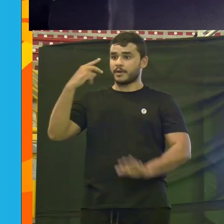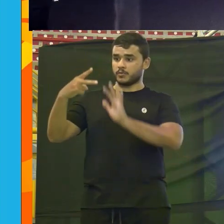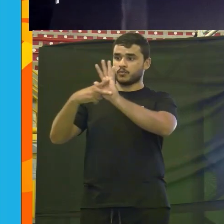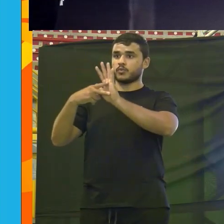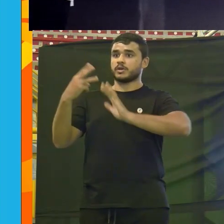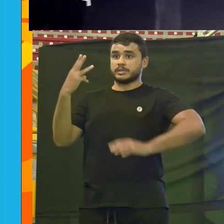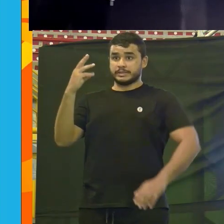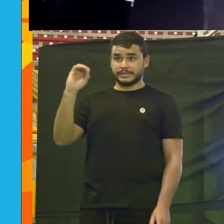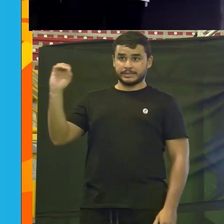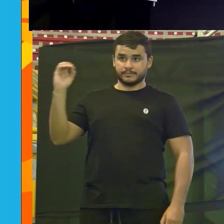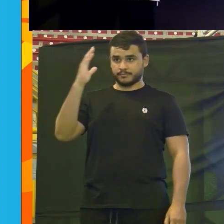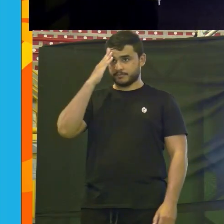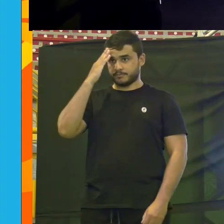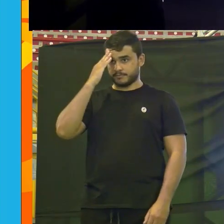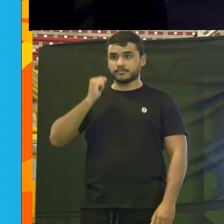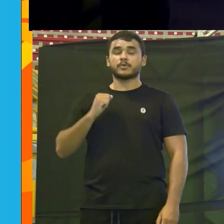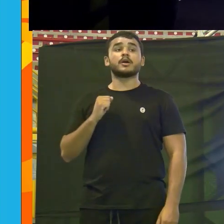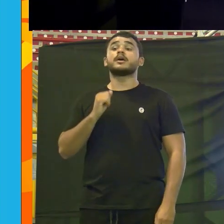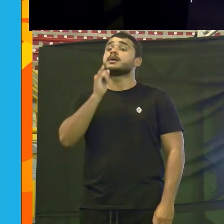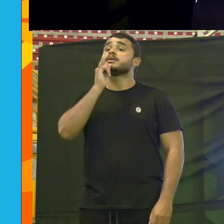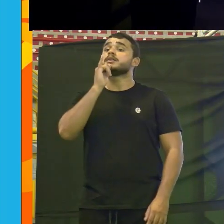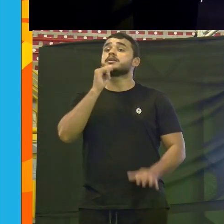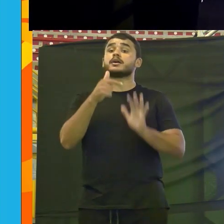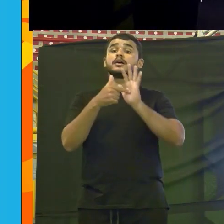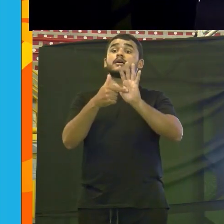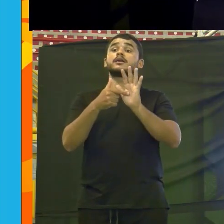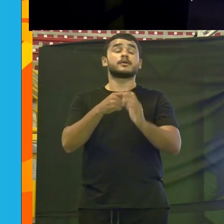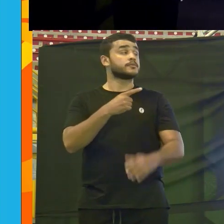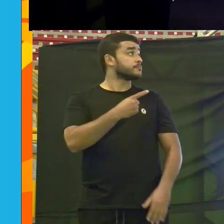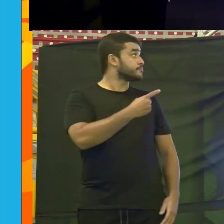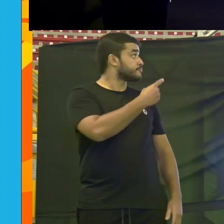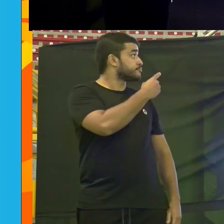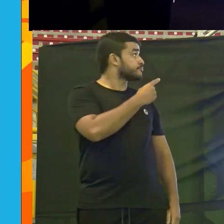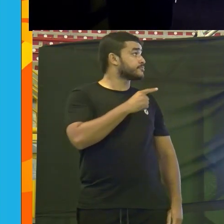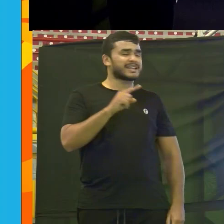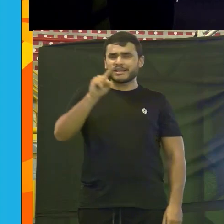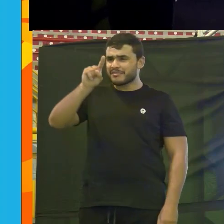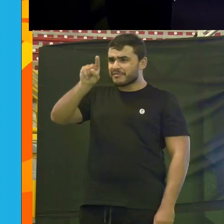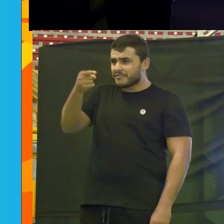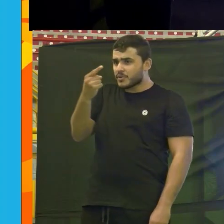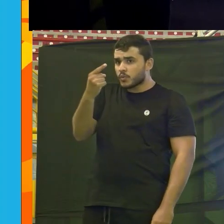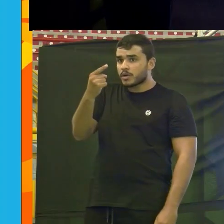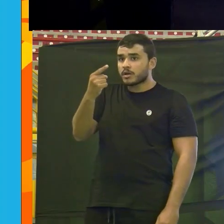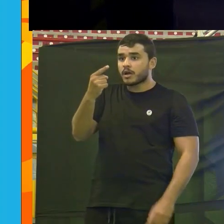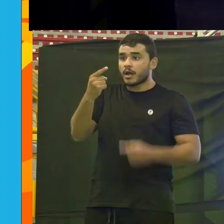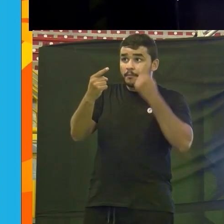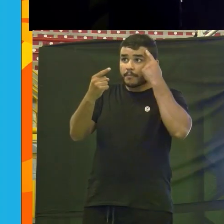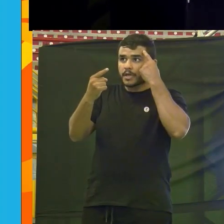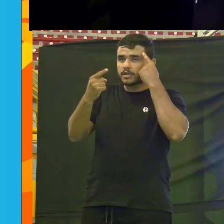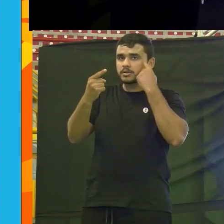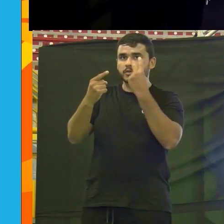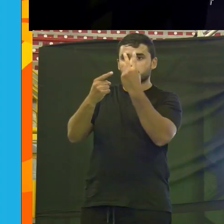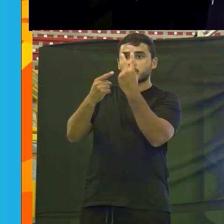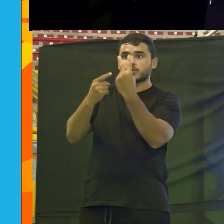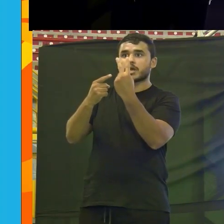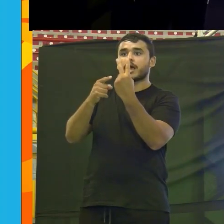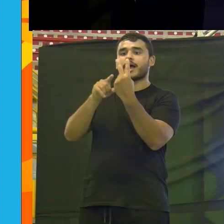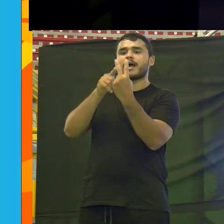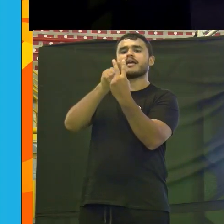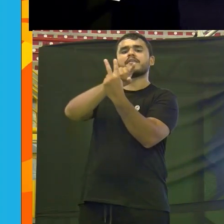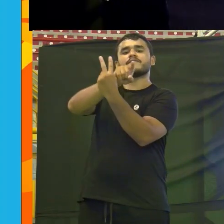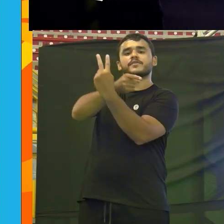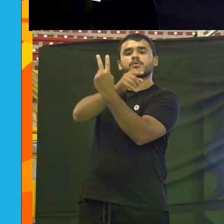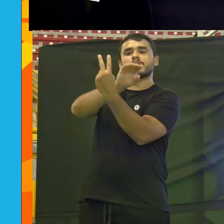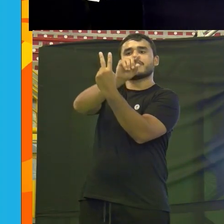com vírgula? Desconsidera a vírgula e come um zero. Então, eu vou ter 2 vezes 30. 2